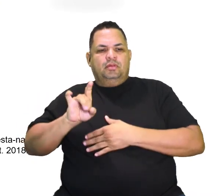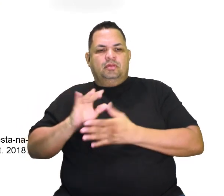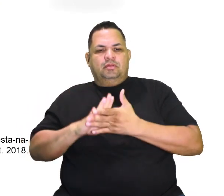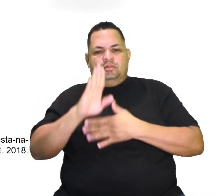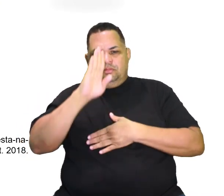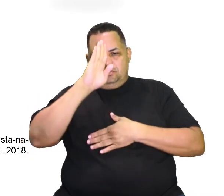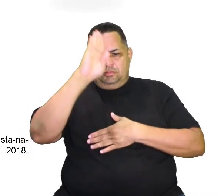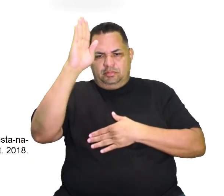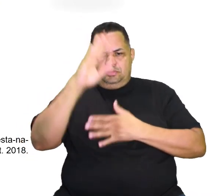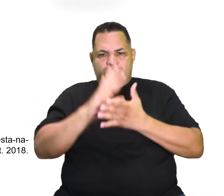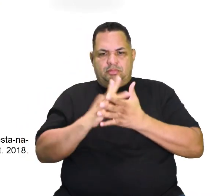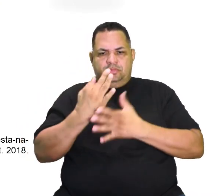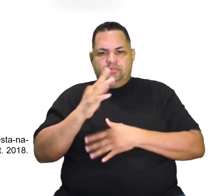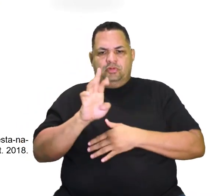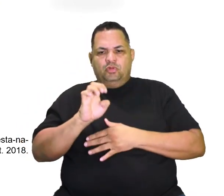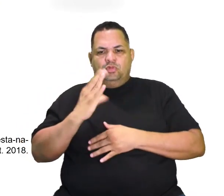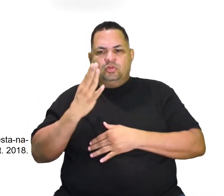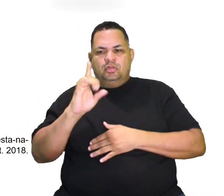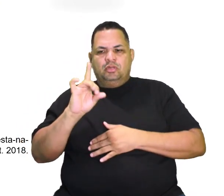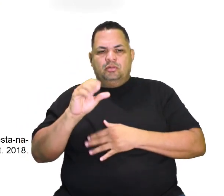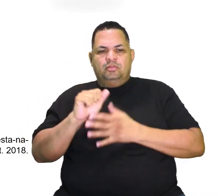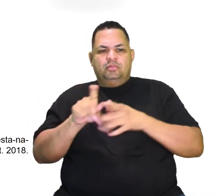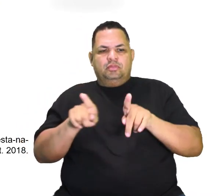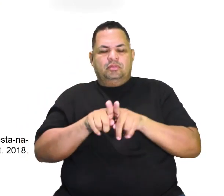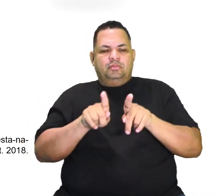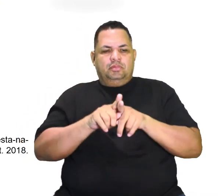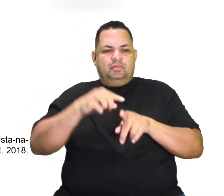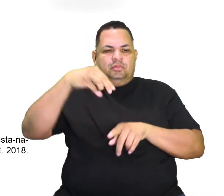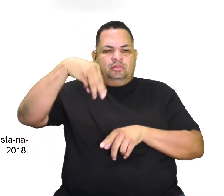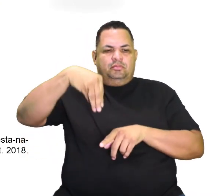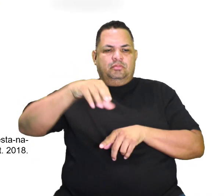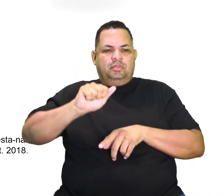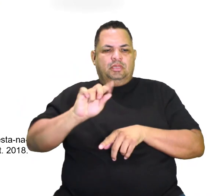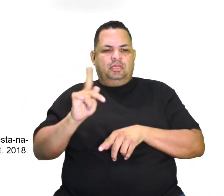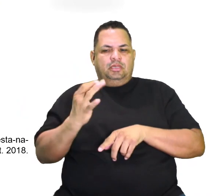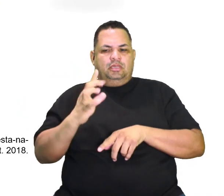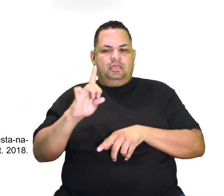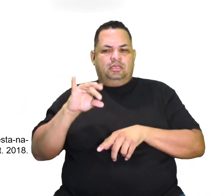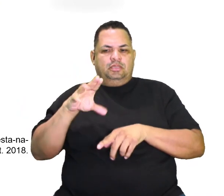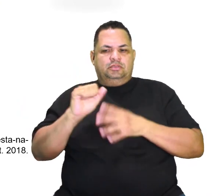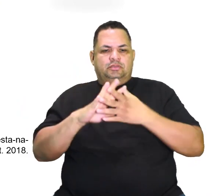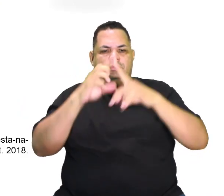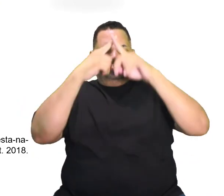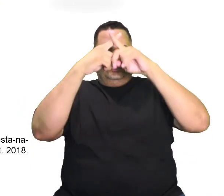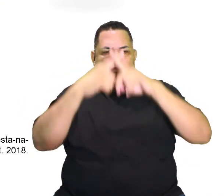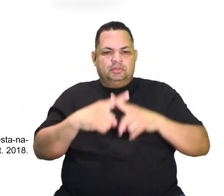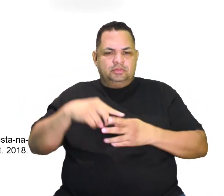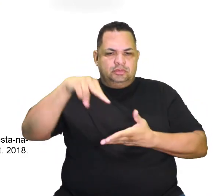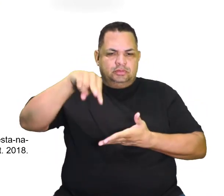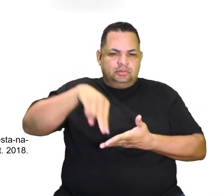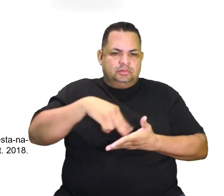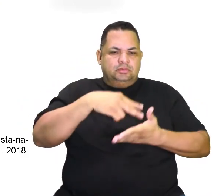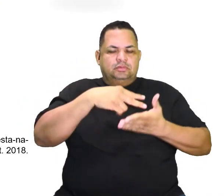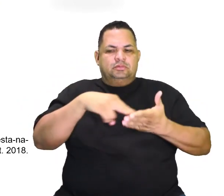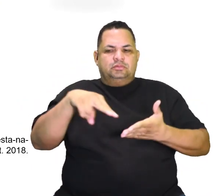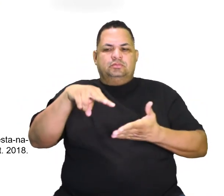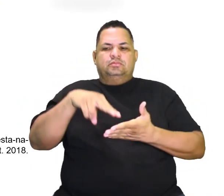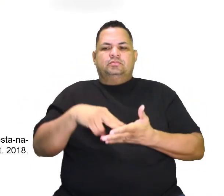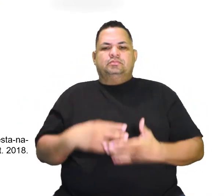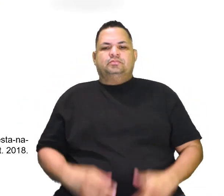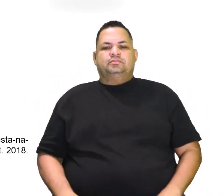Flor do Campo e Malhadinho, né? Onde eles fazem competições de danças, né? No estilo